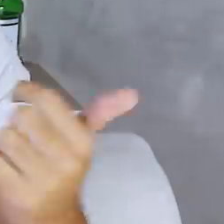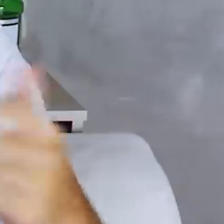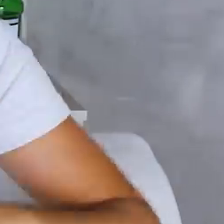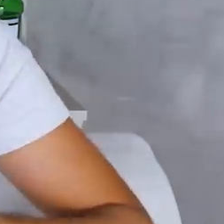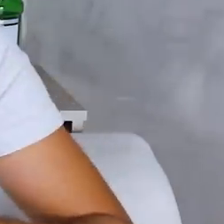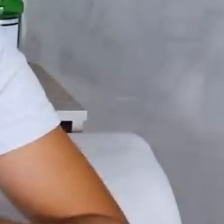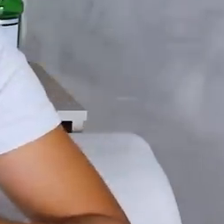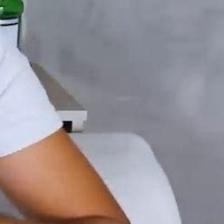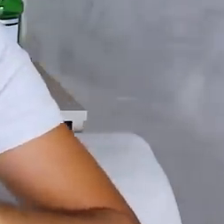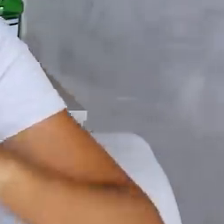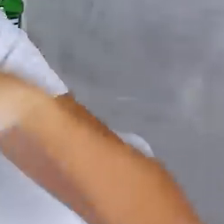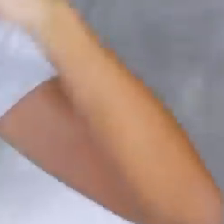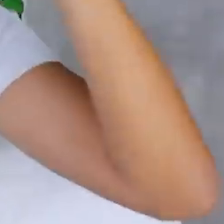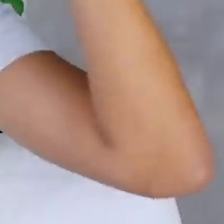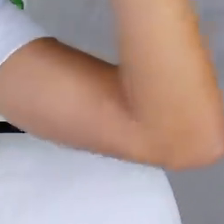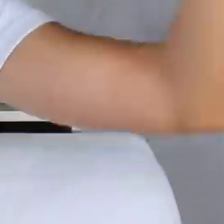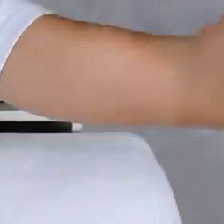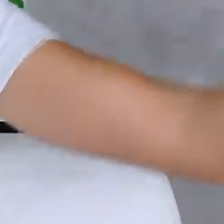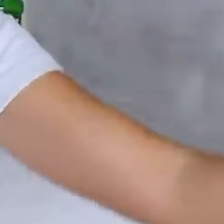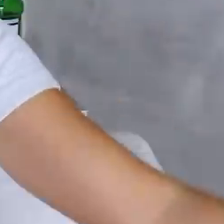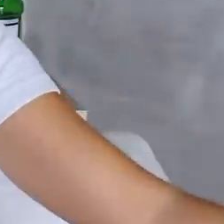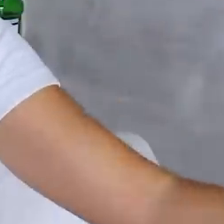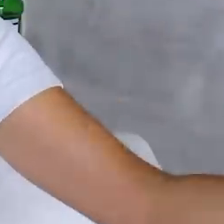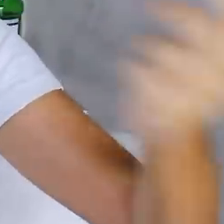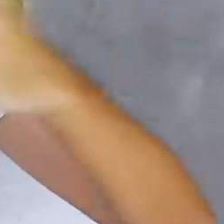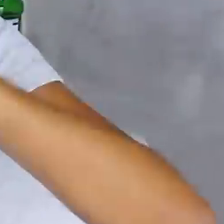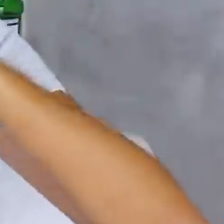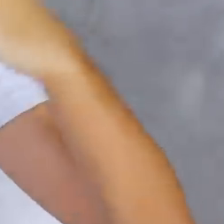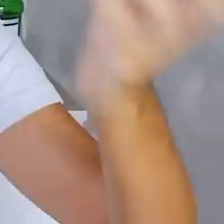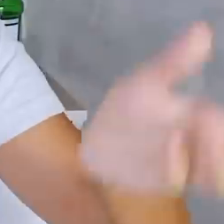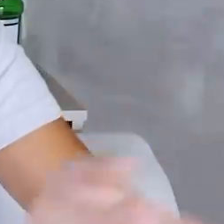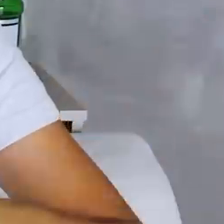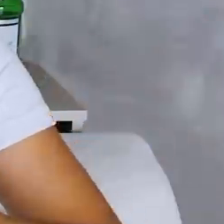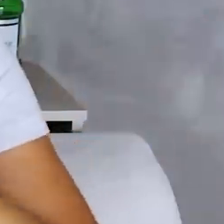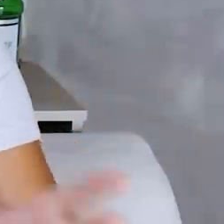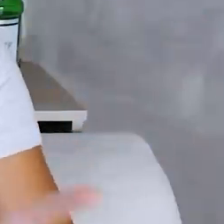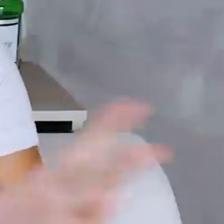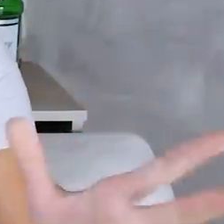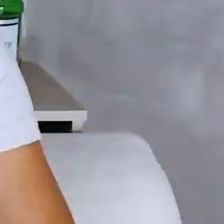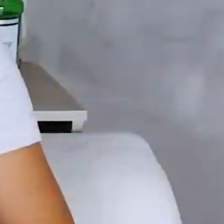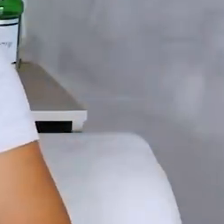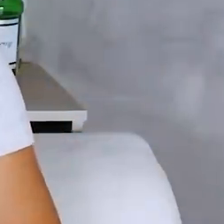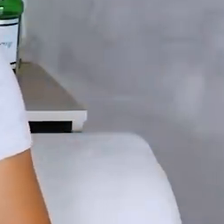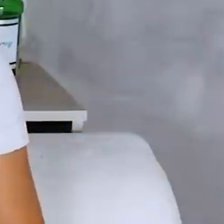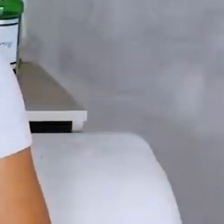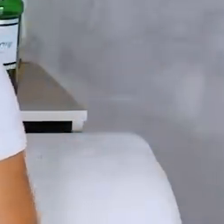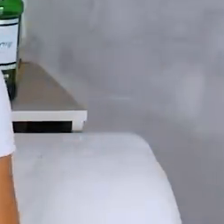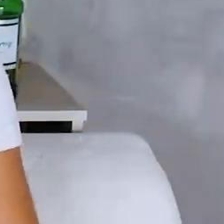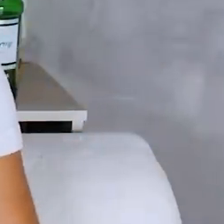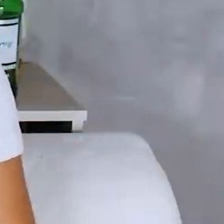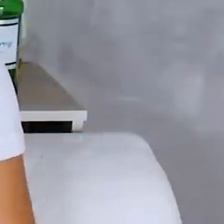não tava com uma voz legal, o Eduardo Costa, que repertório foi esse? A gente aqui é bagaceiro, a gente quer